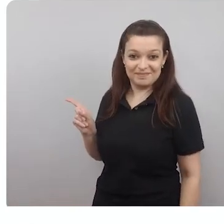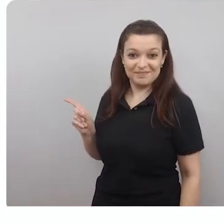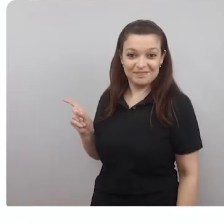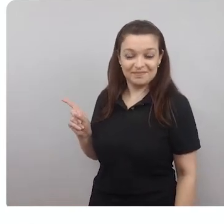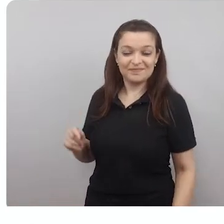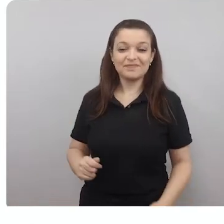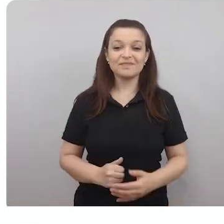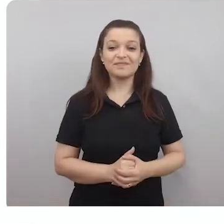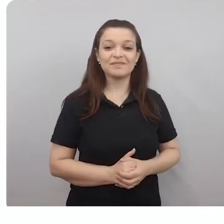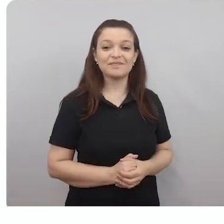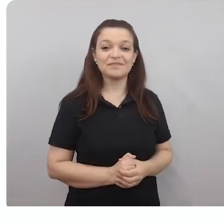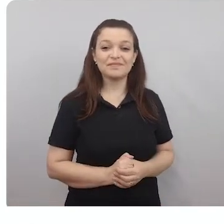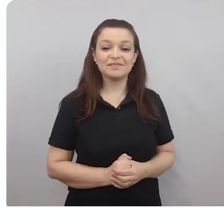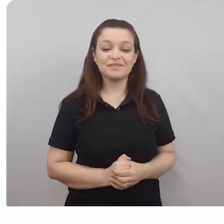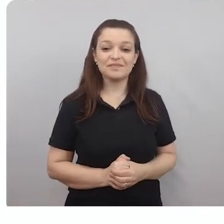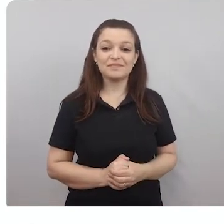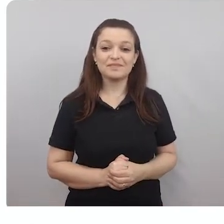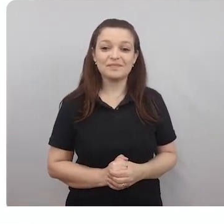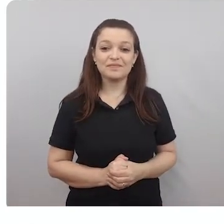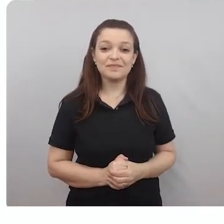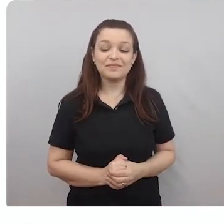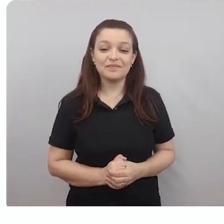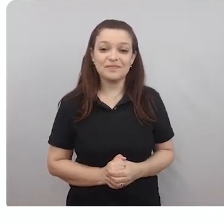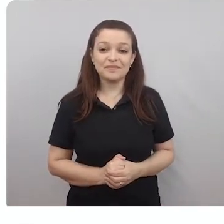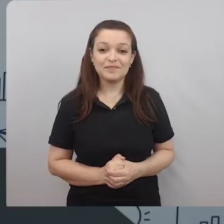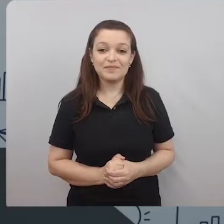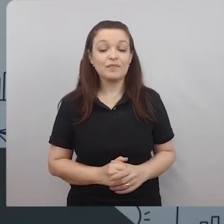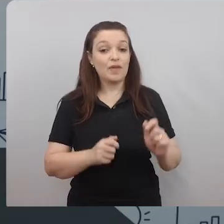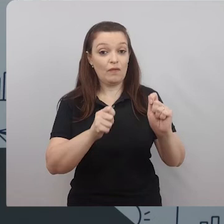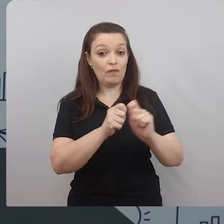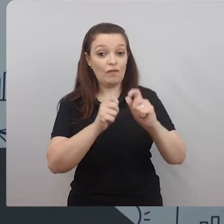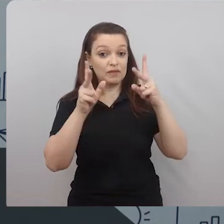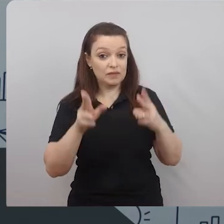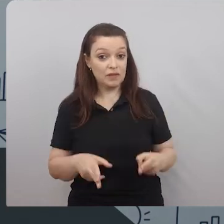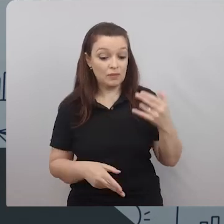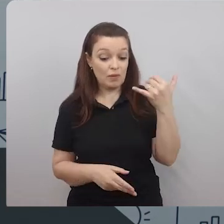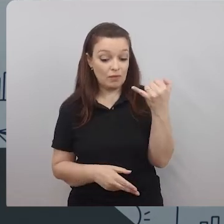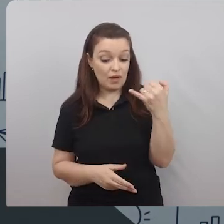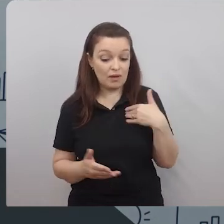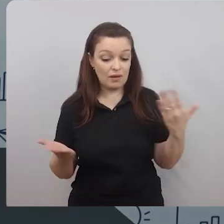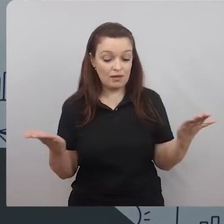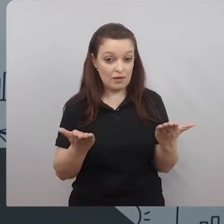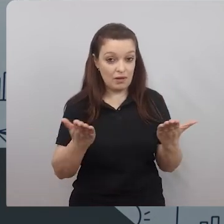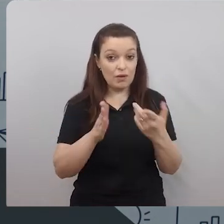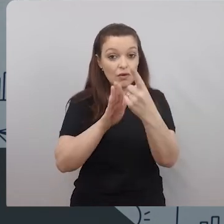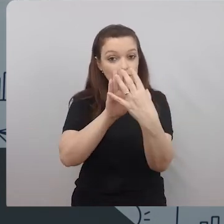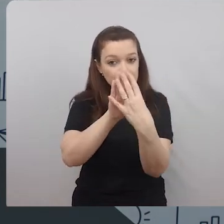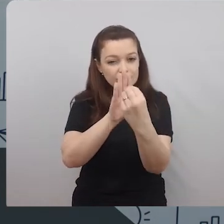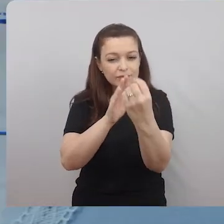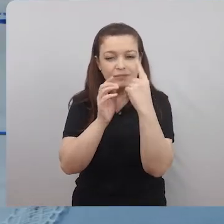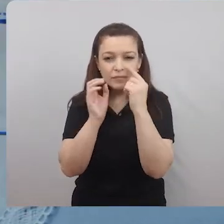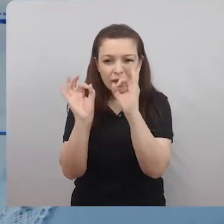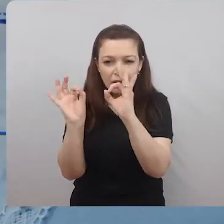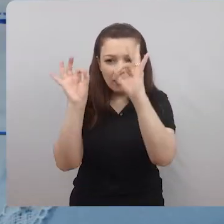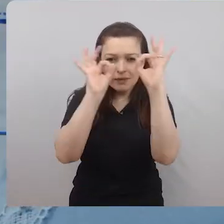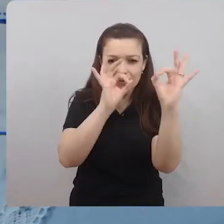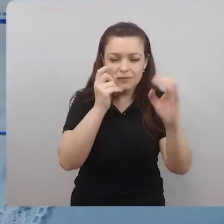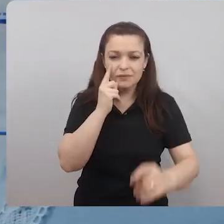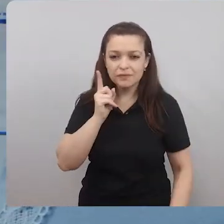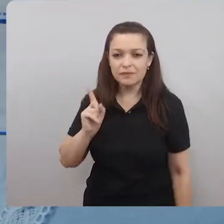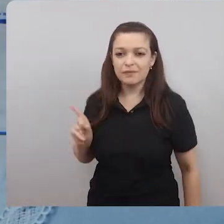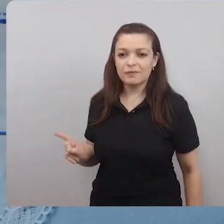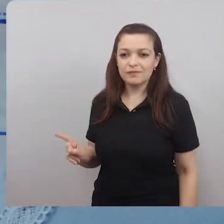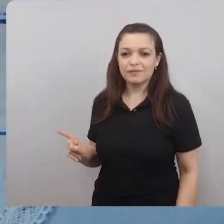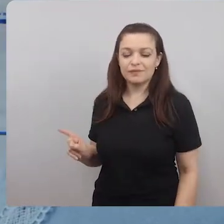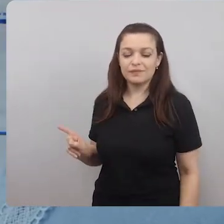sobe e faz uma curva. Então, vou começar aqui também. Aqui embaixo,